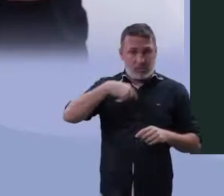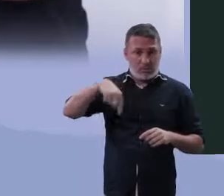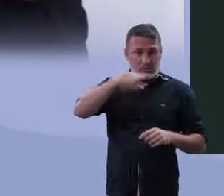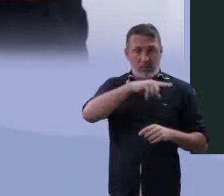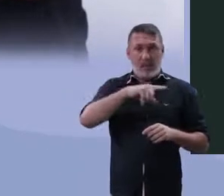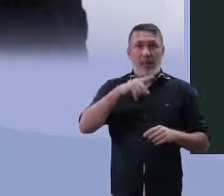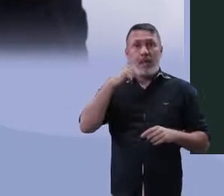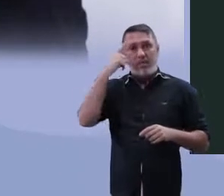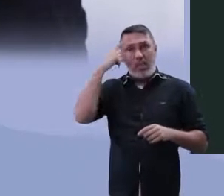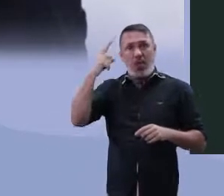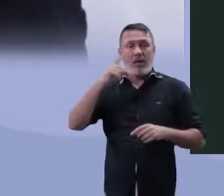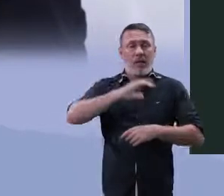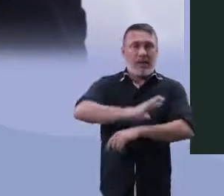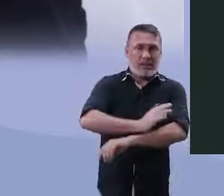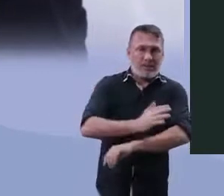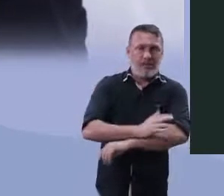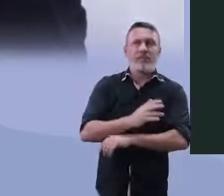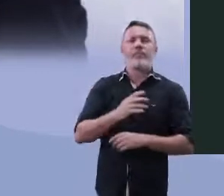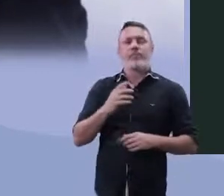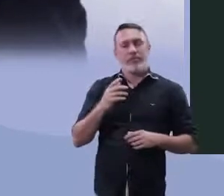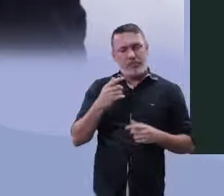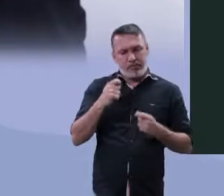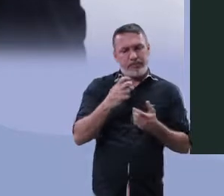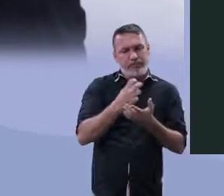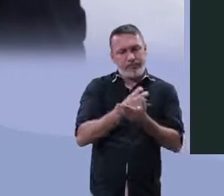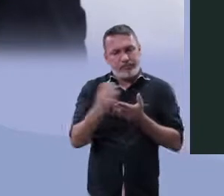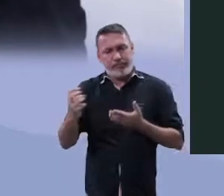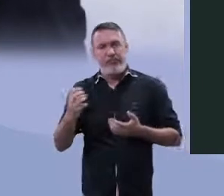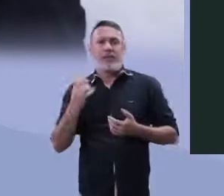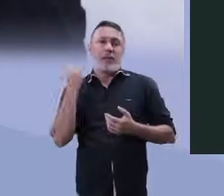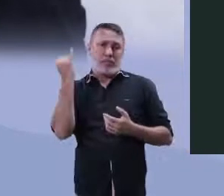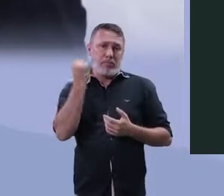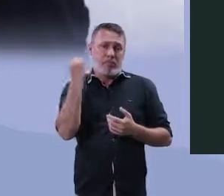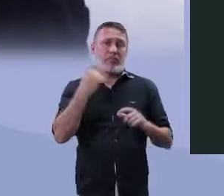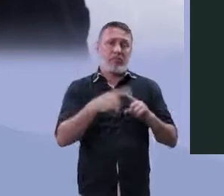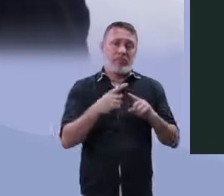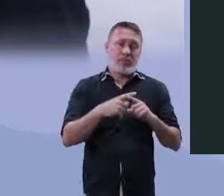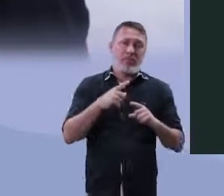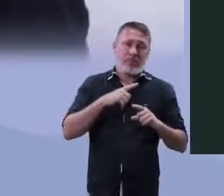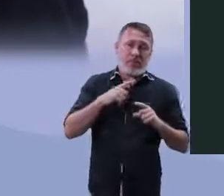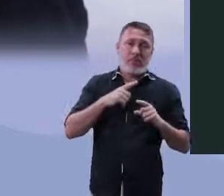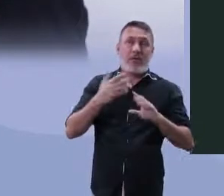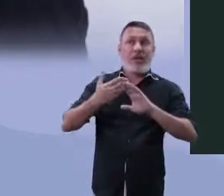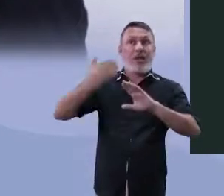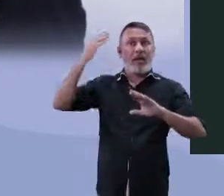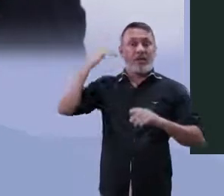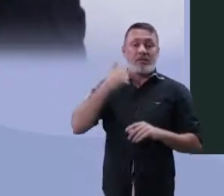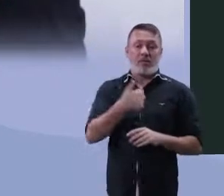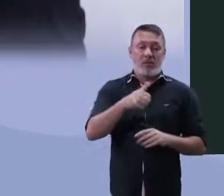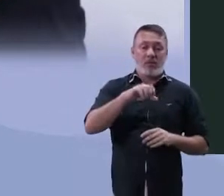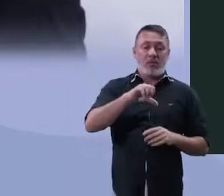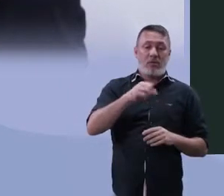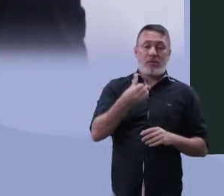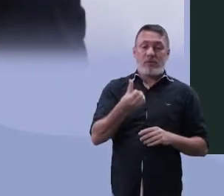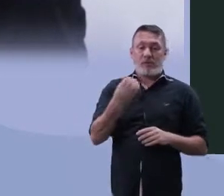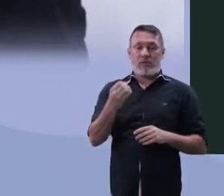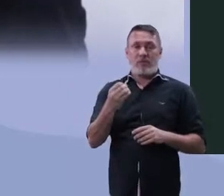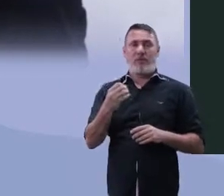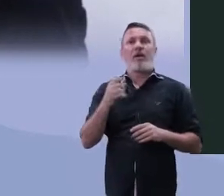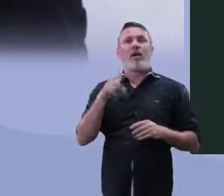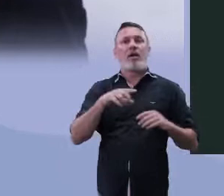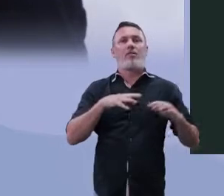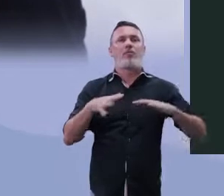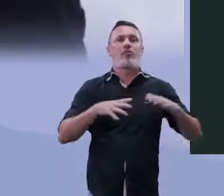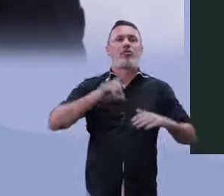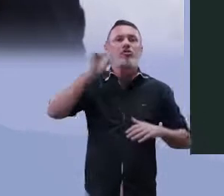defendem essas ideias racistas. Então, ele tem essa importância justamente por recuperar muitas das bandeiras dos anos 60, né,